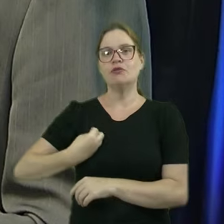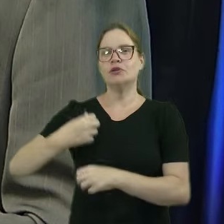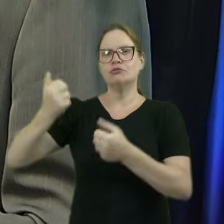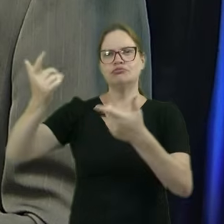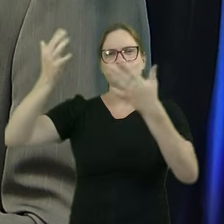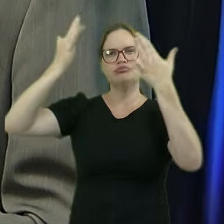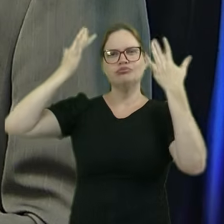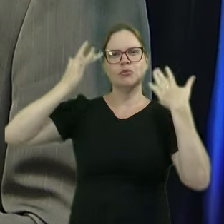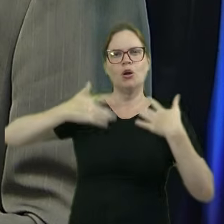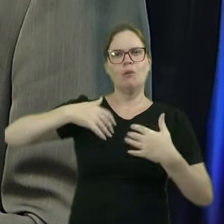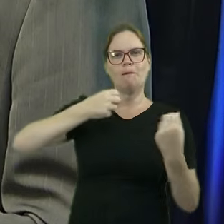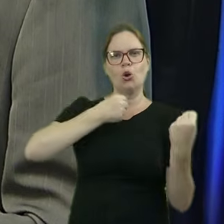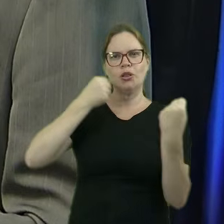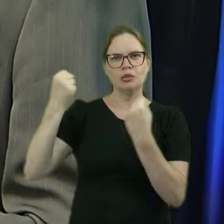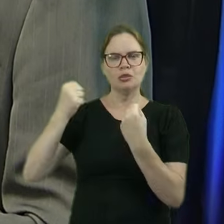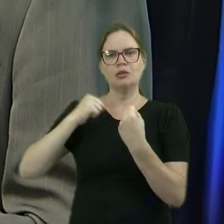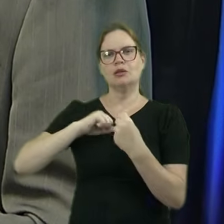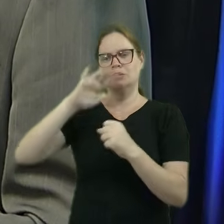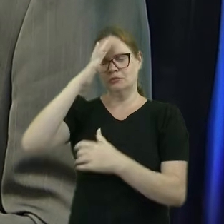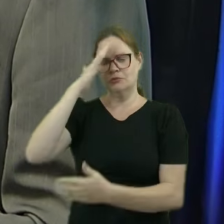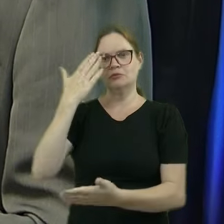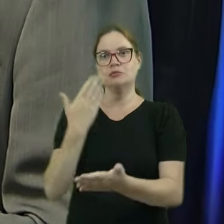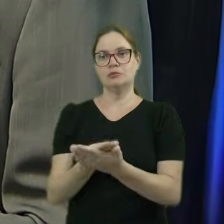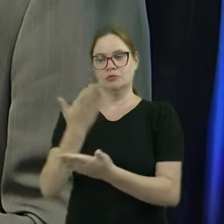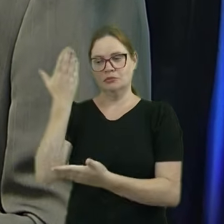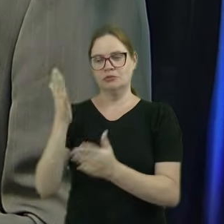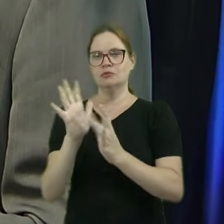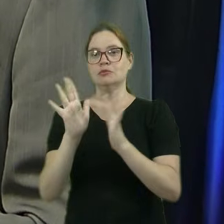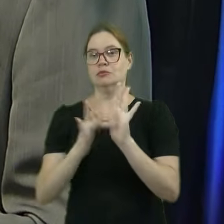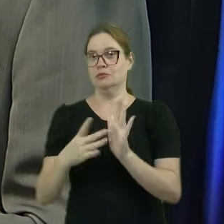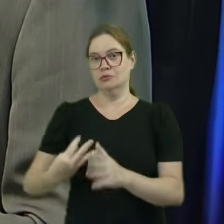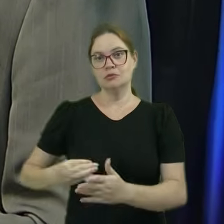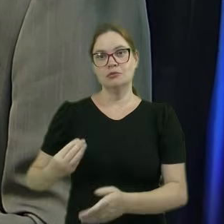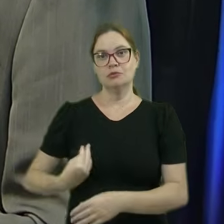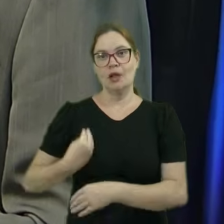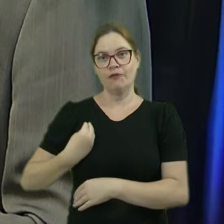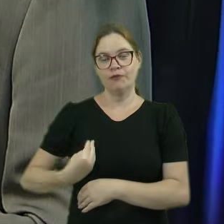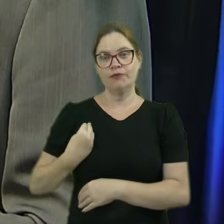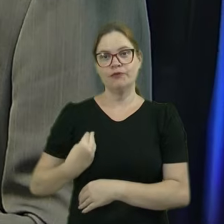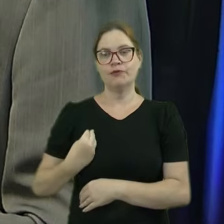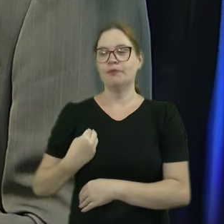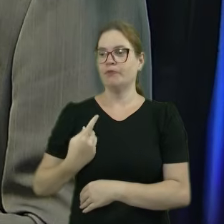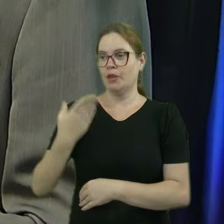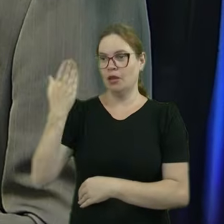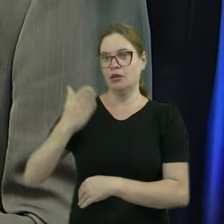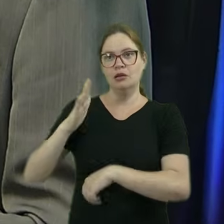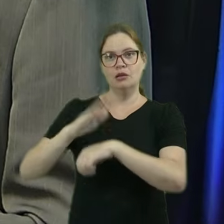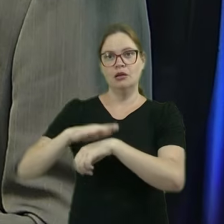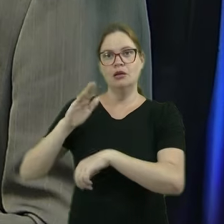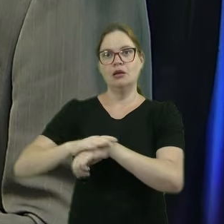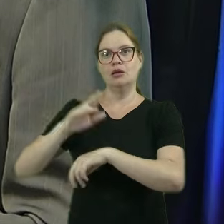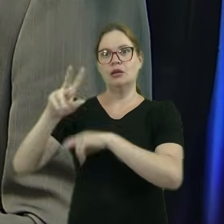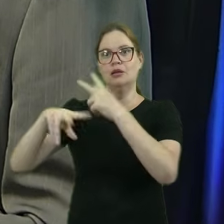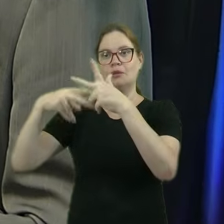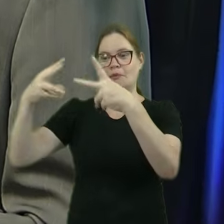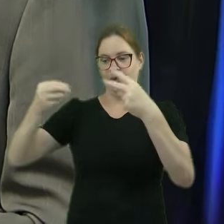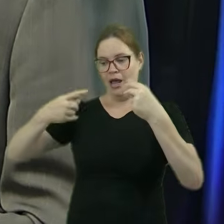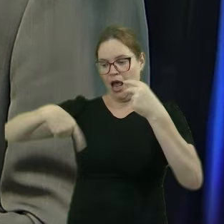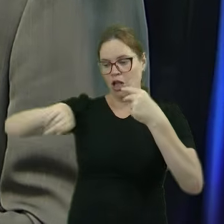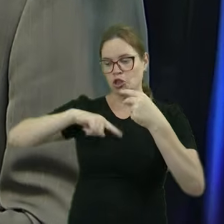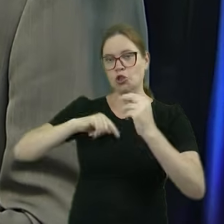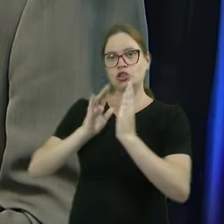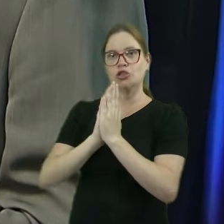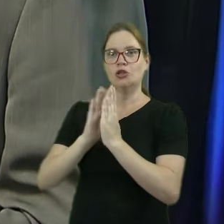necessário que creiamos que Ele existe, né? E que Ele é galardoador dos que o buscam. Então,